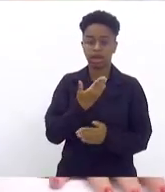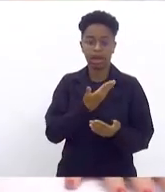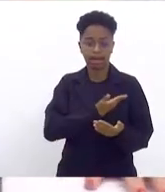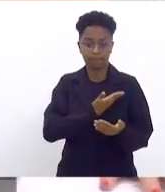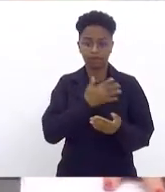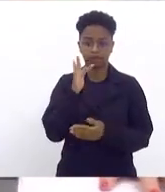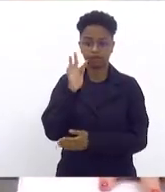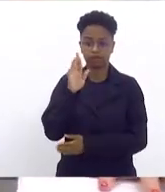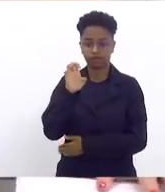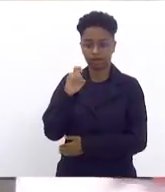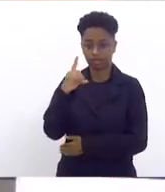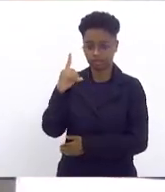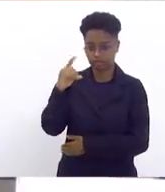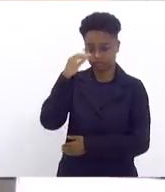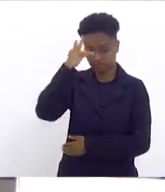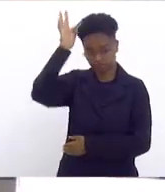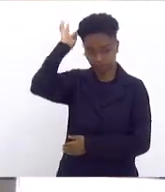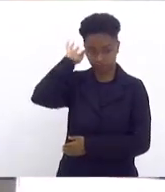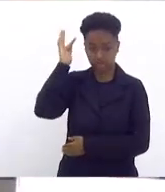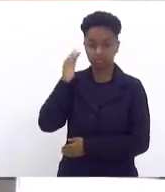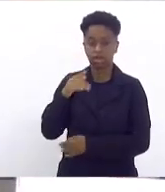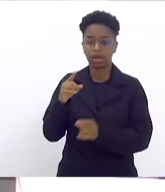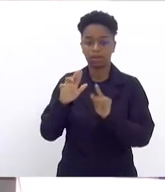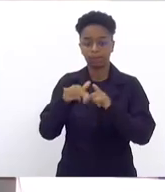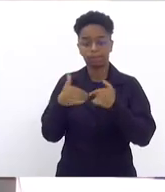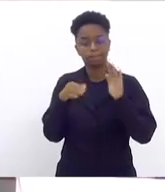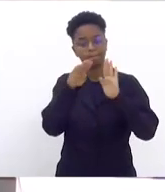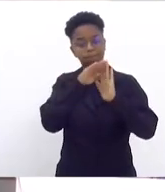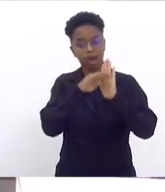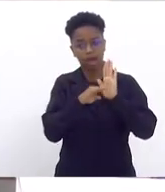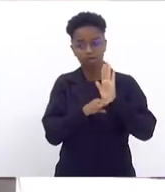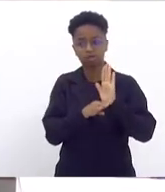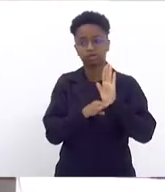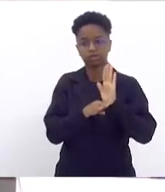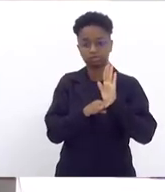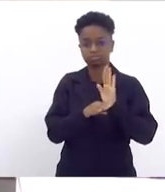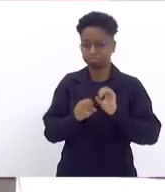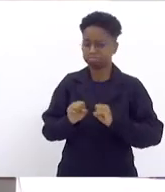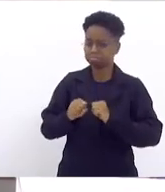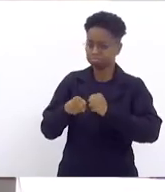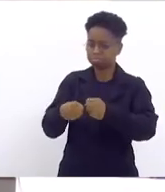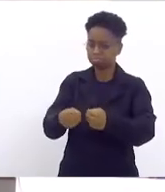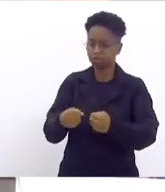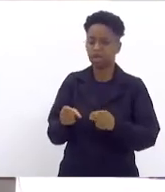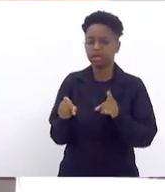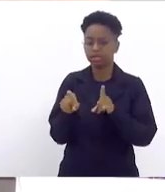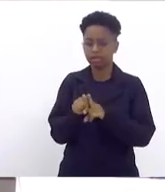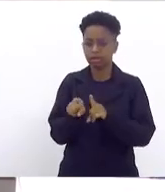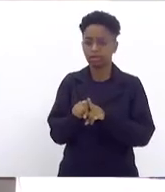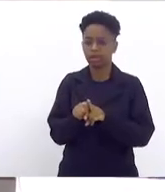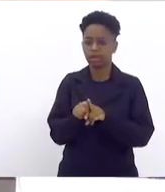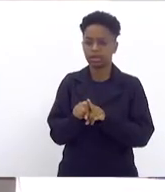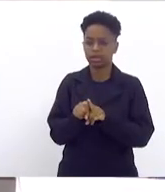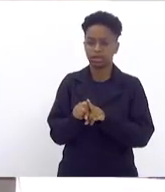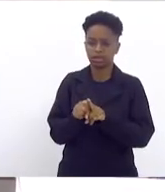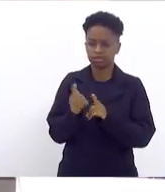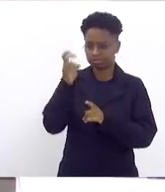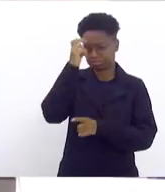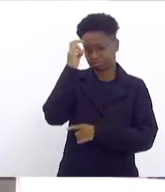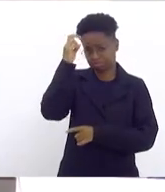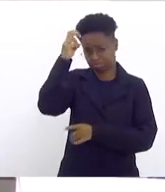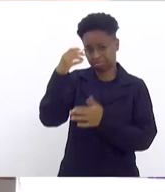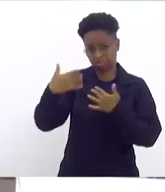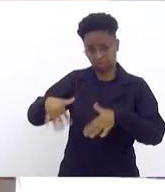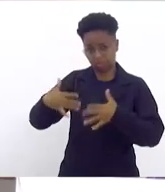Fred Pacheco, que está com essa pauta aí muito empenhado e trouxe aqui grande uma sabedoria muito